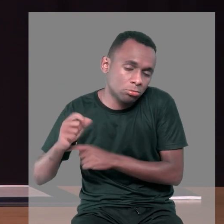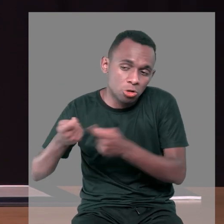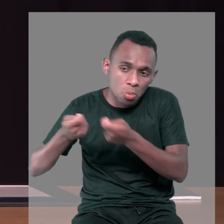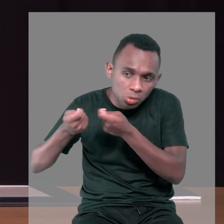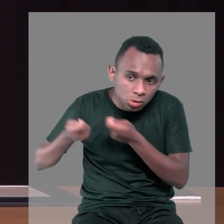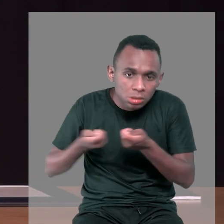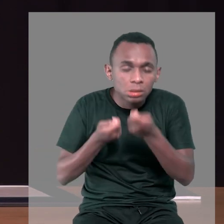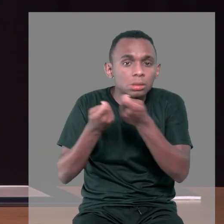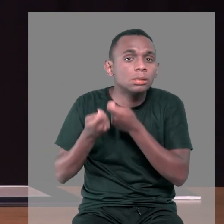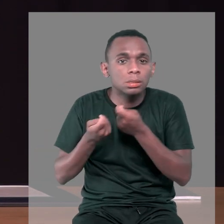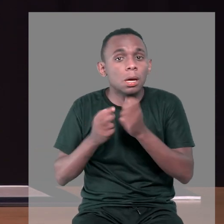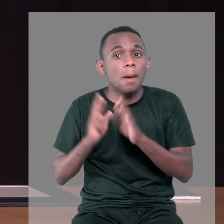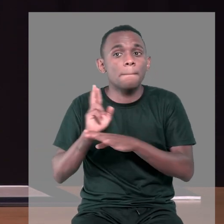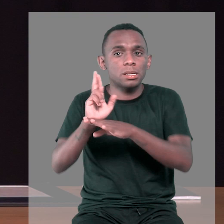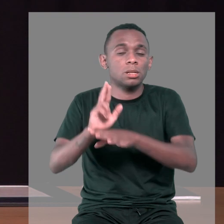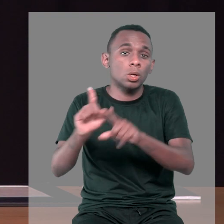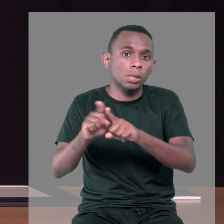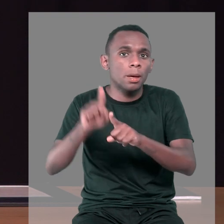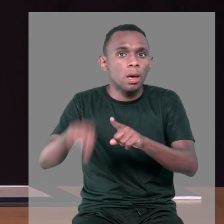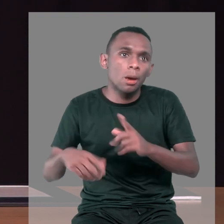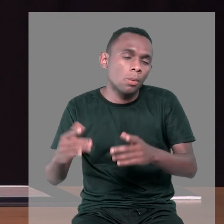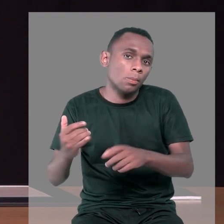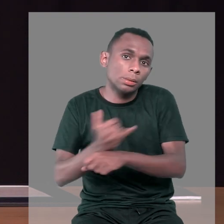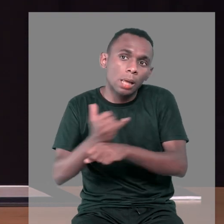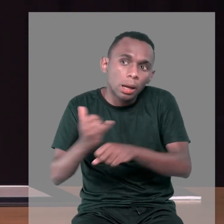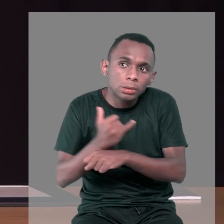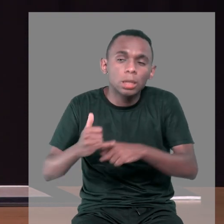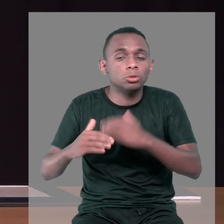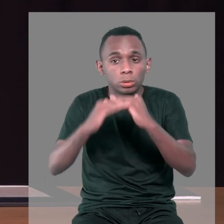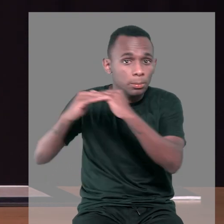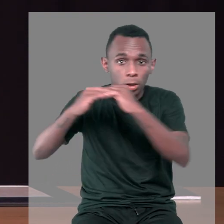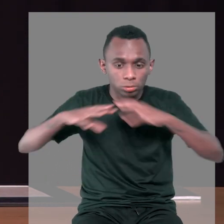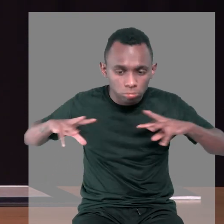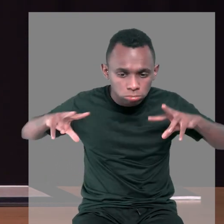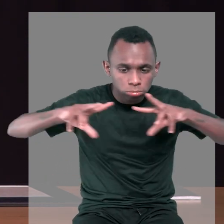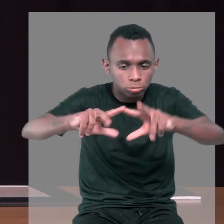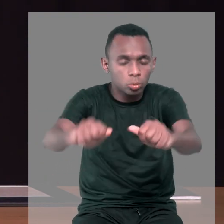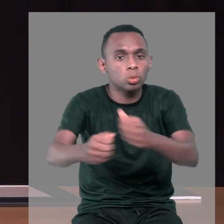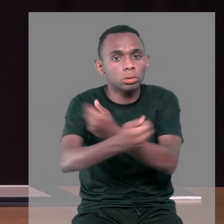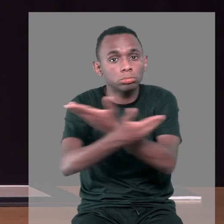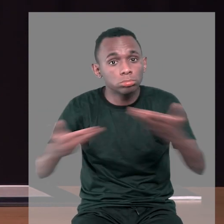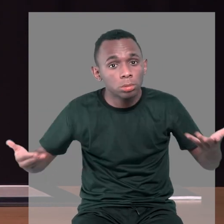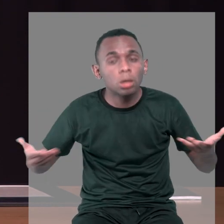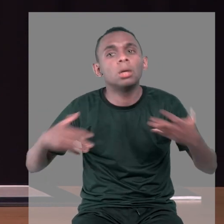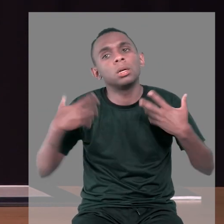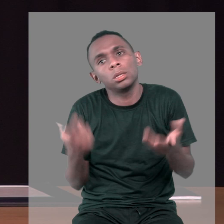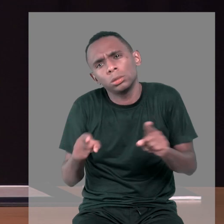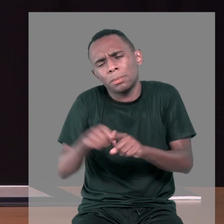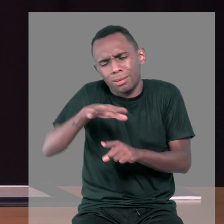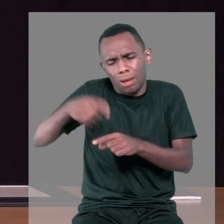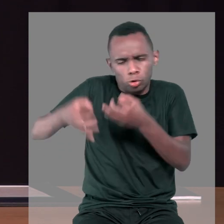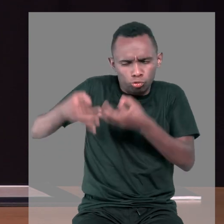juridicamente sim, né? Então, eu me refiro a essa democracia, a democracia também da sociedade de